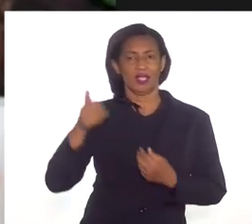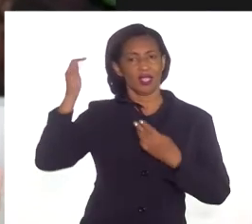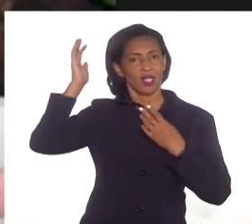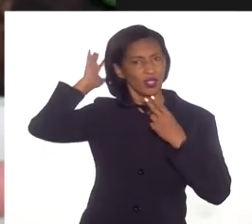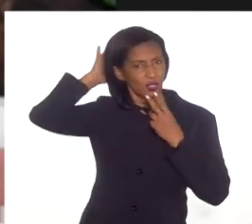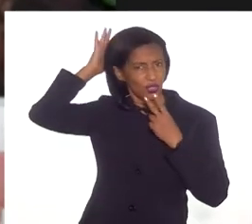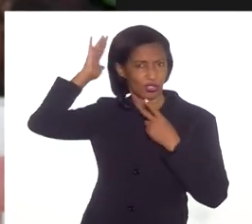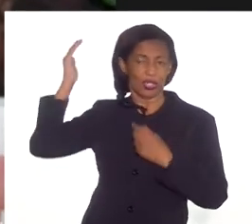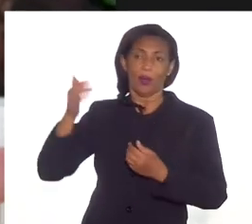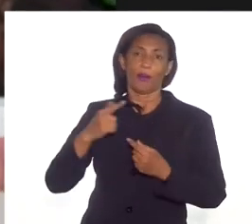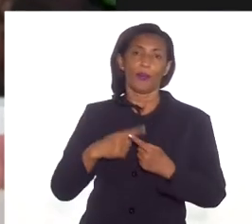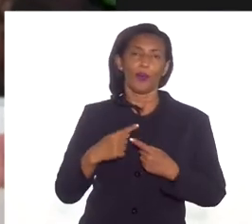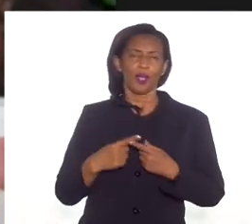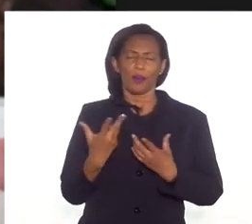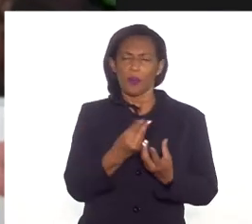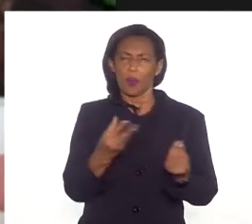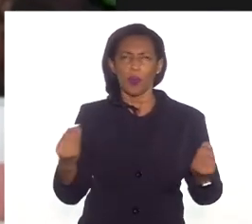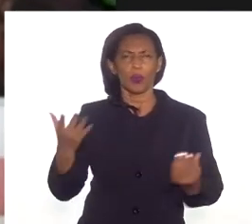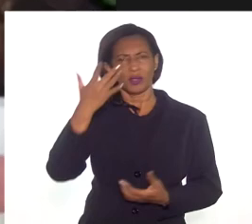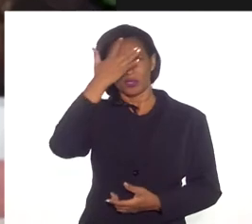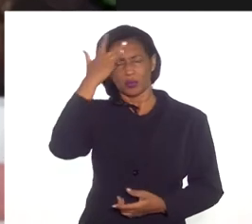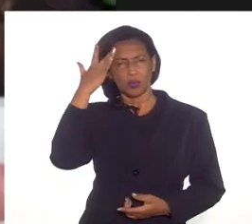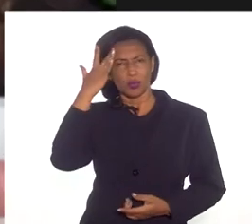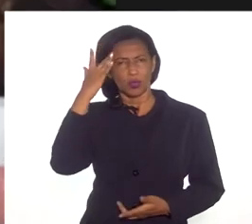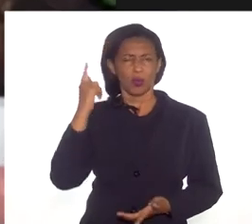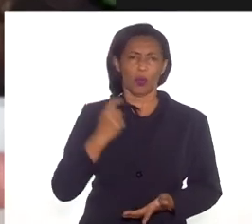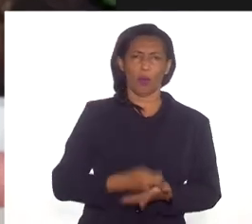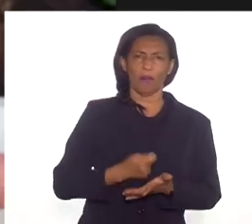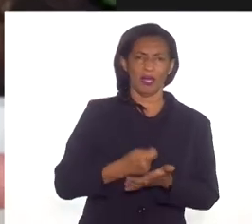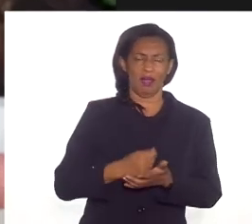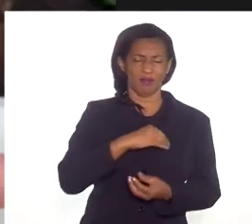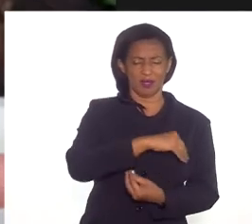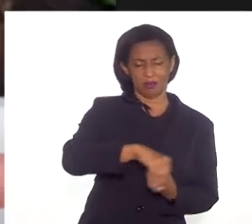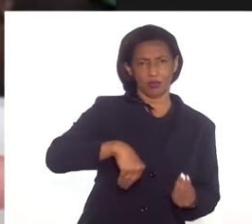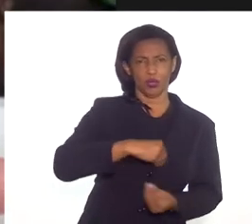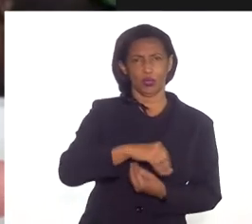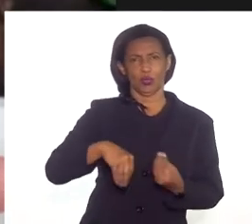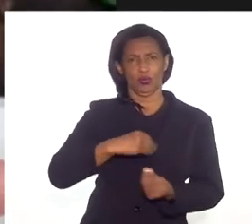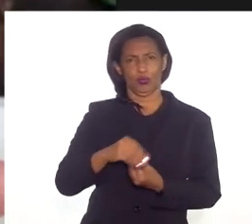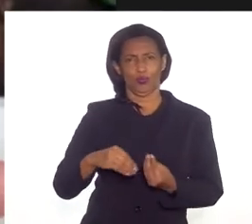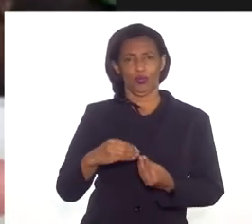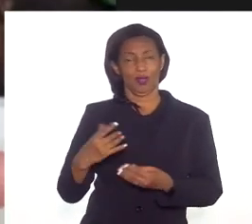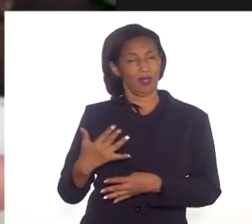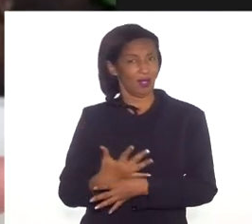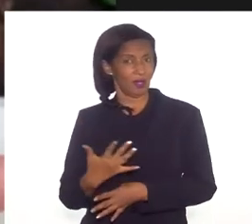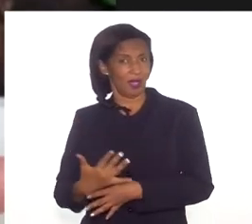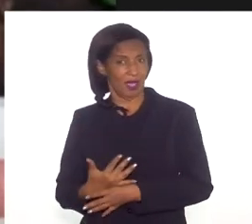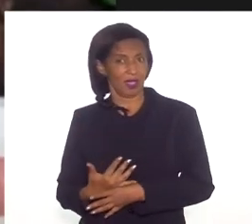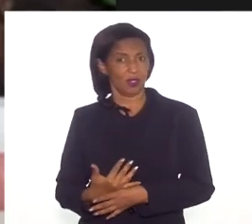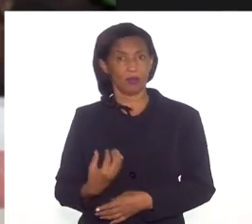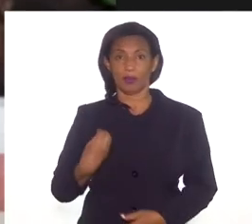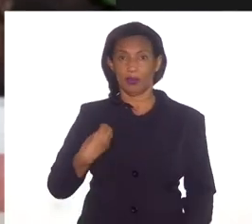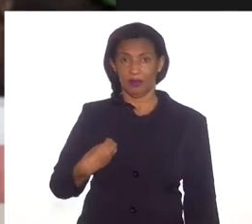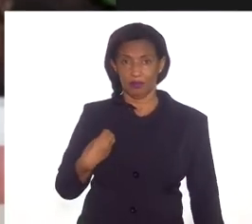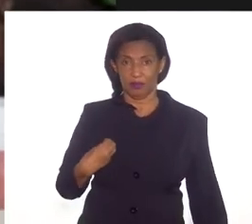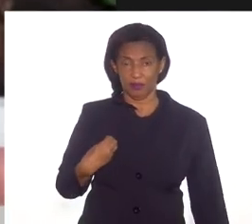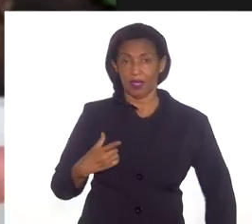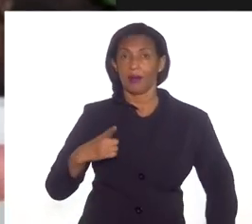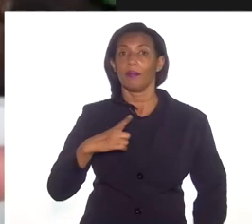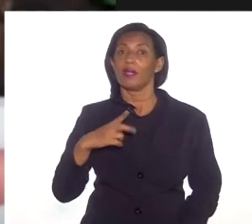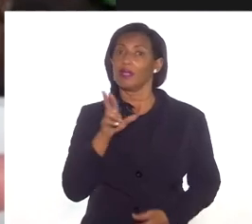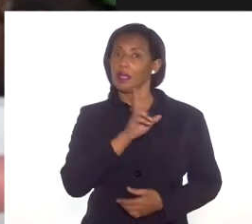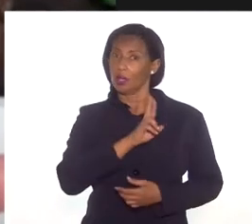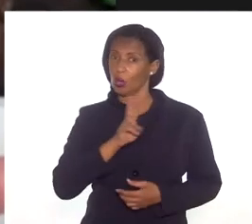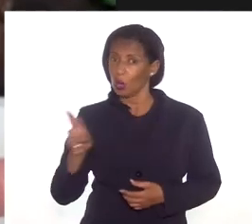né? Porque muitas dessas populações foram obrigadas a se misturarem na cidade para continuarem vivas, né?